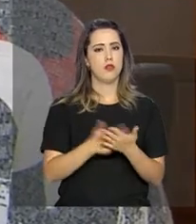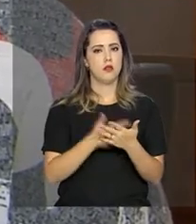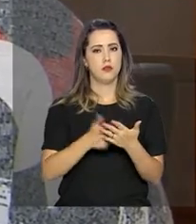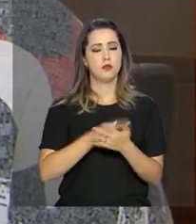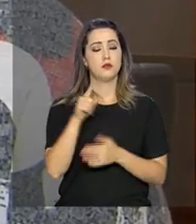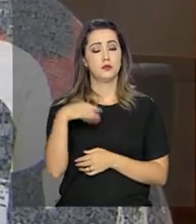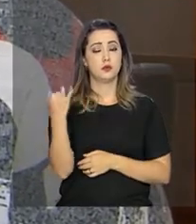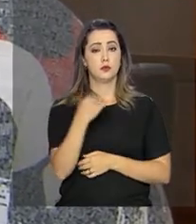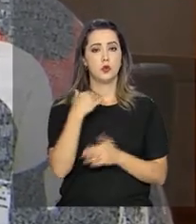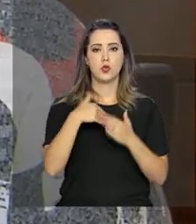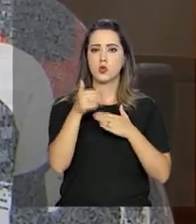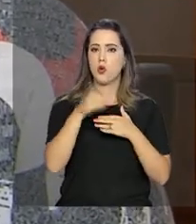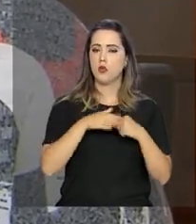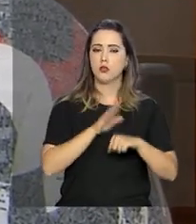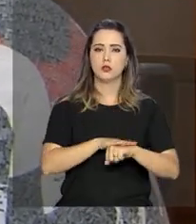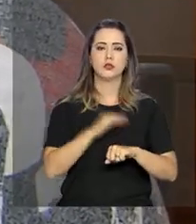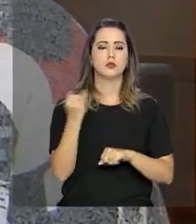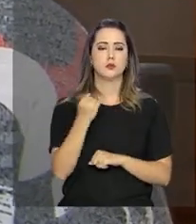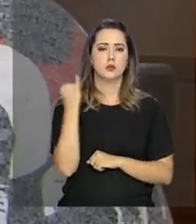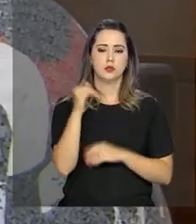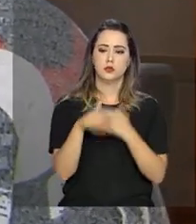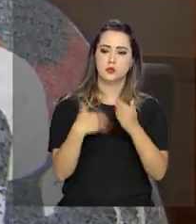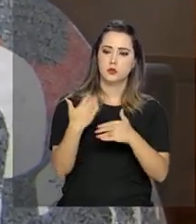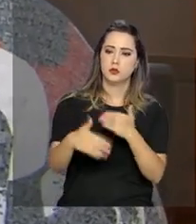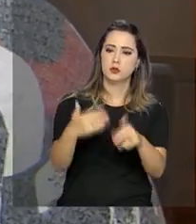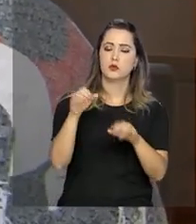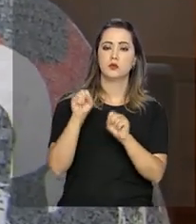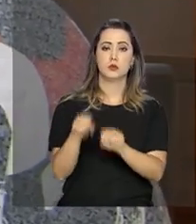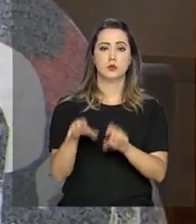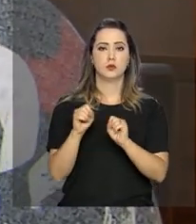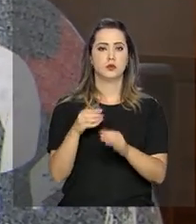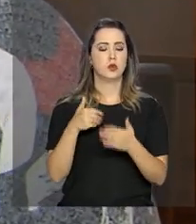Ela é uma ferramenta importantíssima no desenvolvimento, na educação de qualquer ser humano.